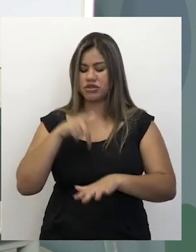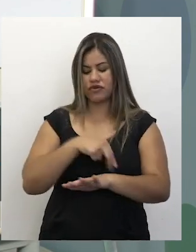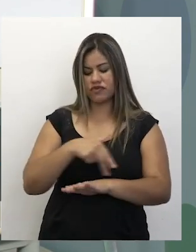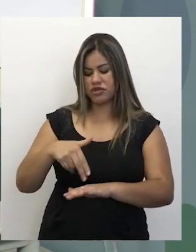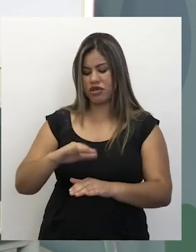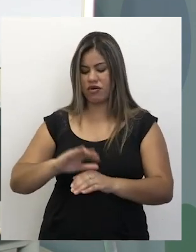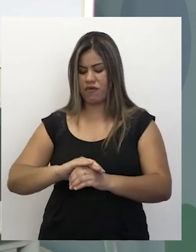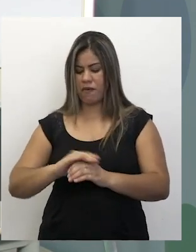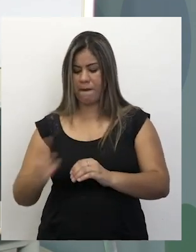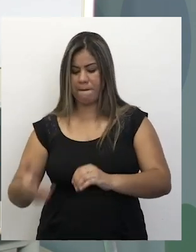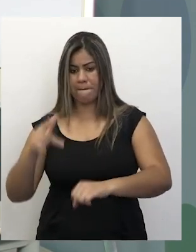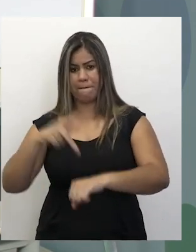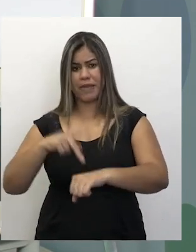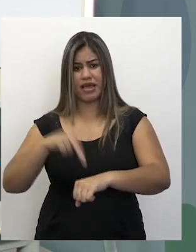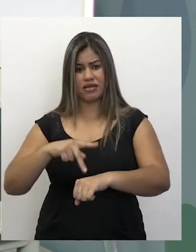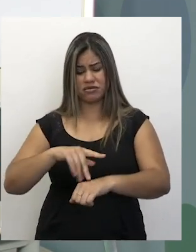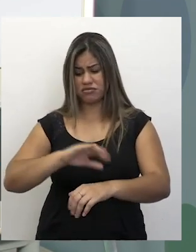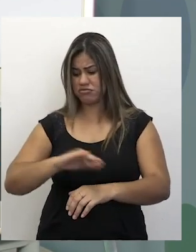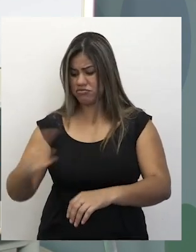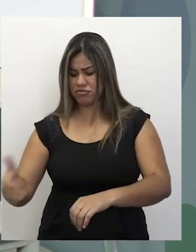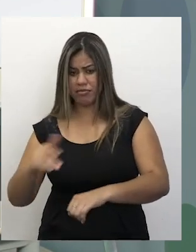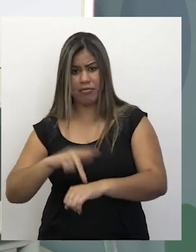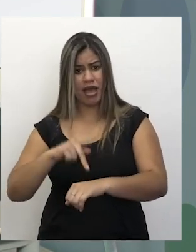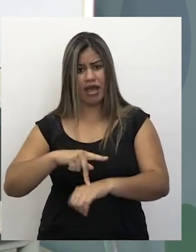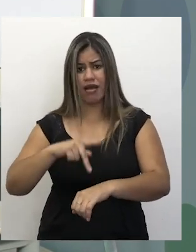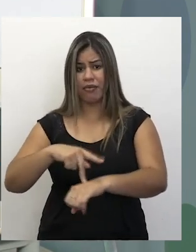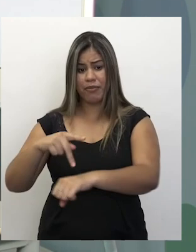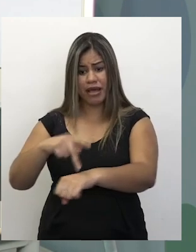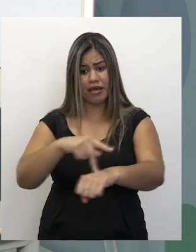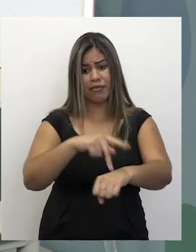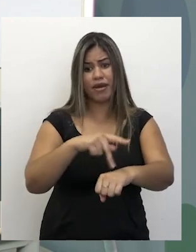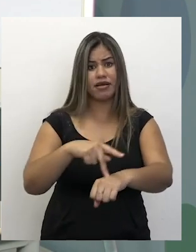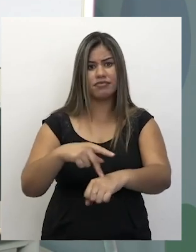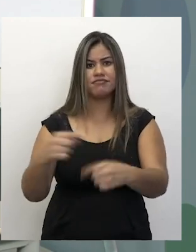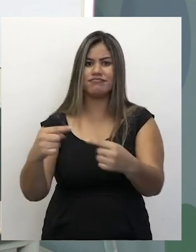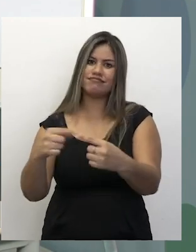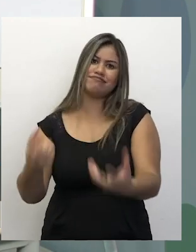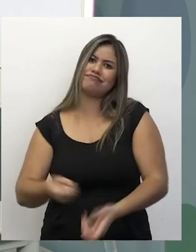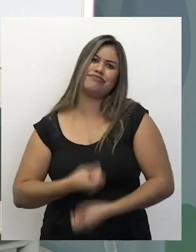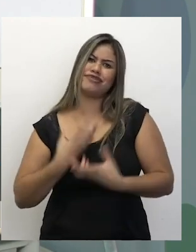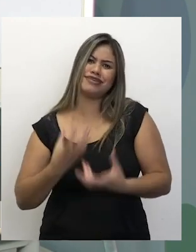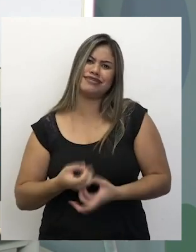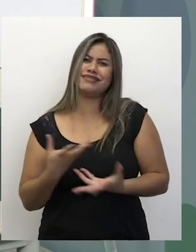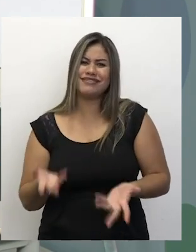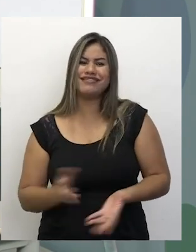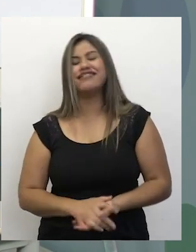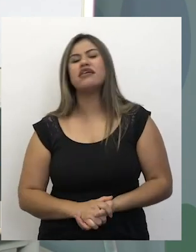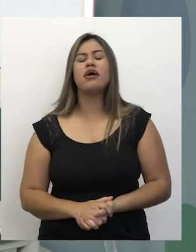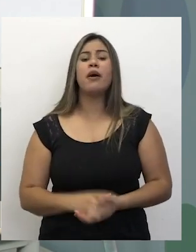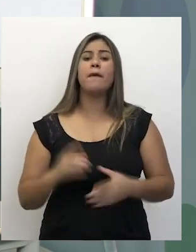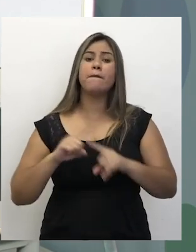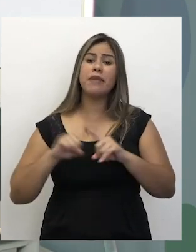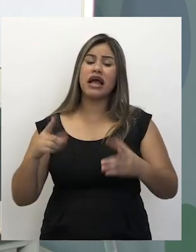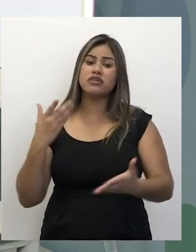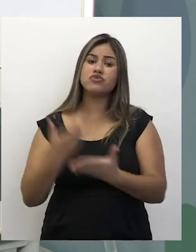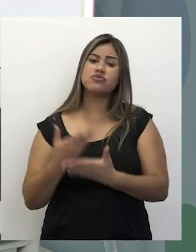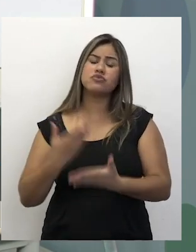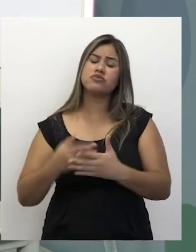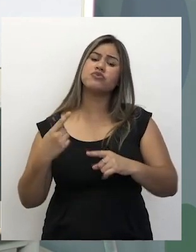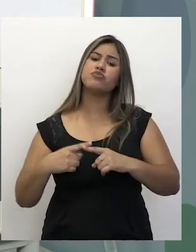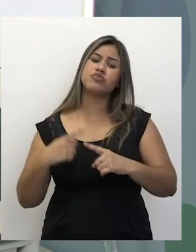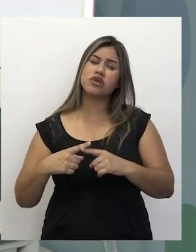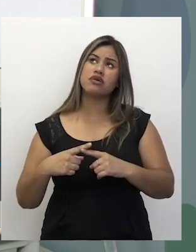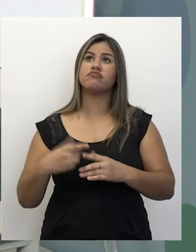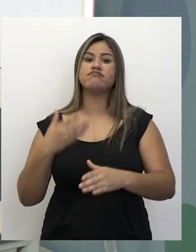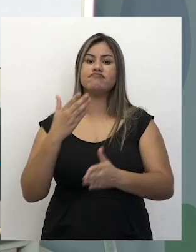uma pedra no meio do caminho tinha uma pedra no meio do caminho tinha uma pedra é poesia Então porque tem que estuda ao longo da história para poder ver